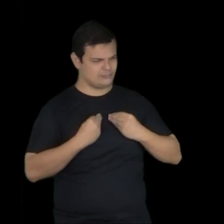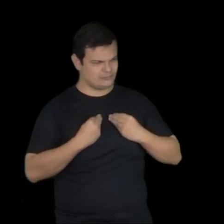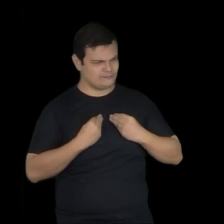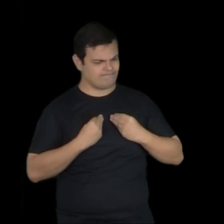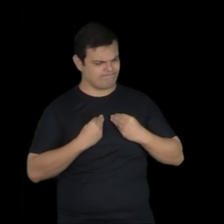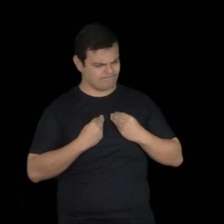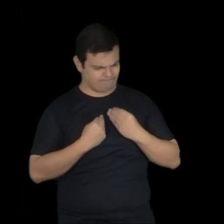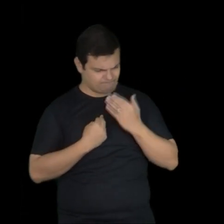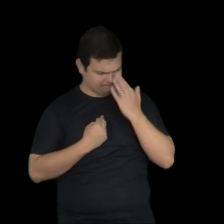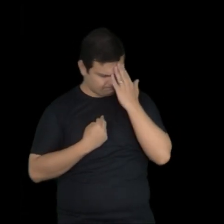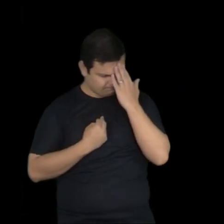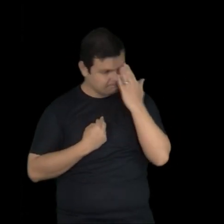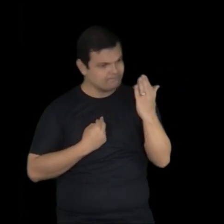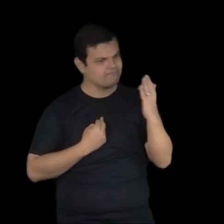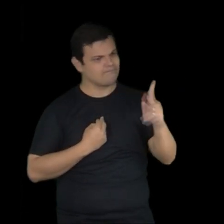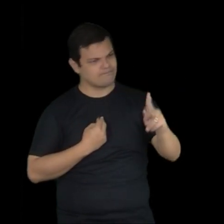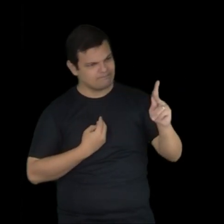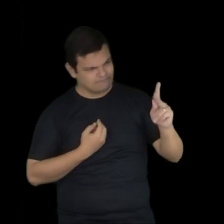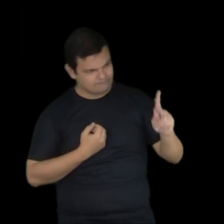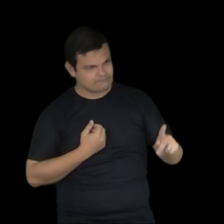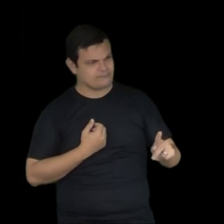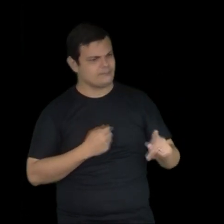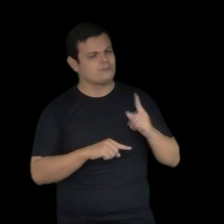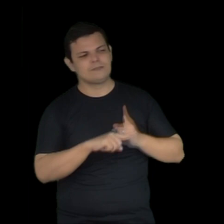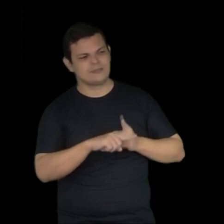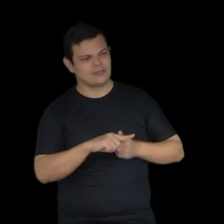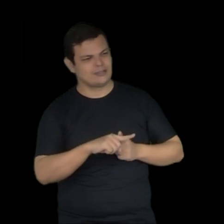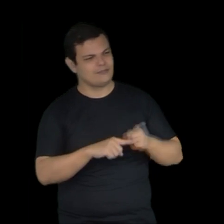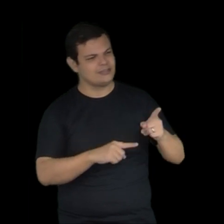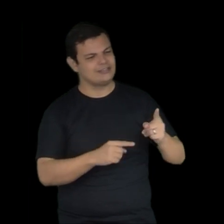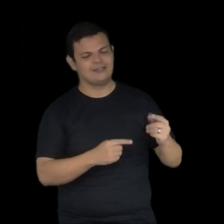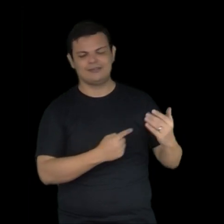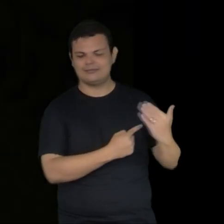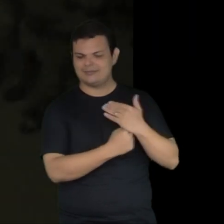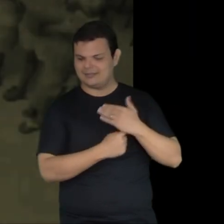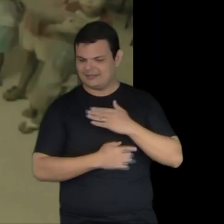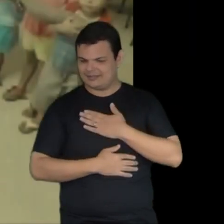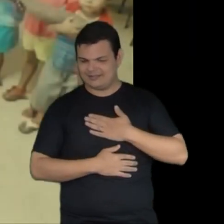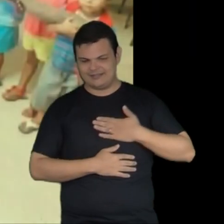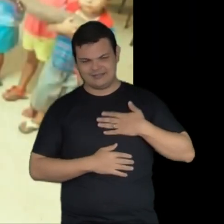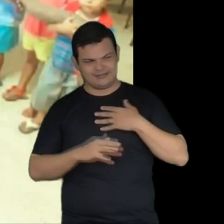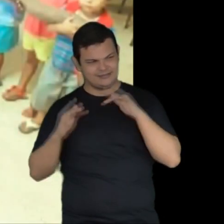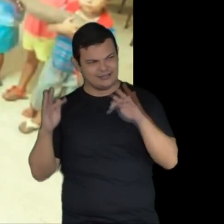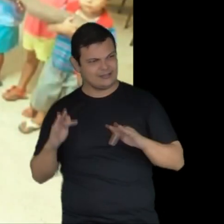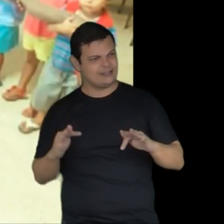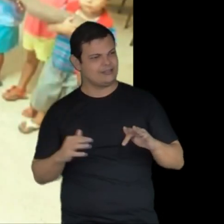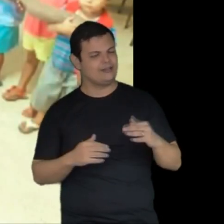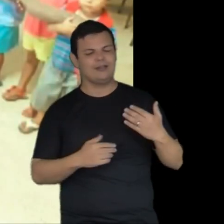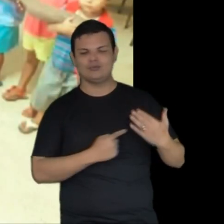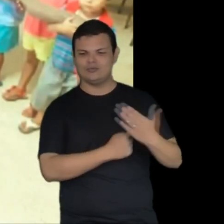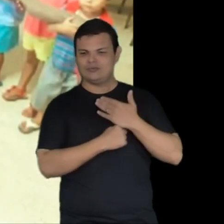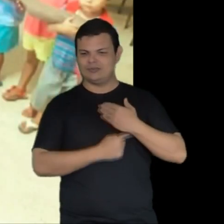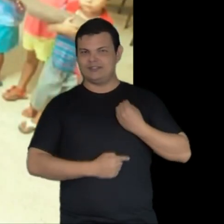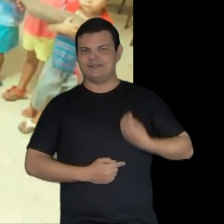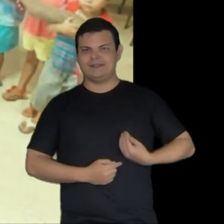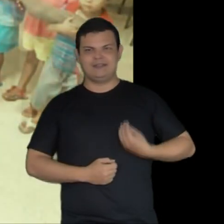Eu te agradeço, professor, por me fazer feliz, por me fazer viver.